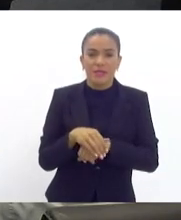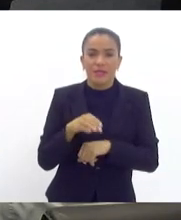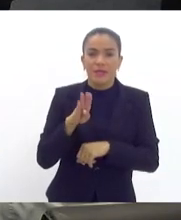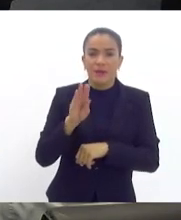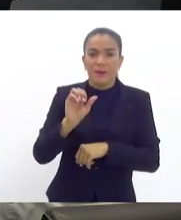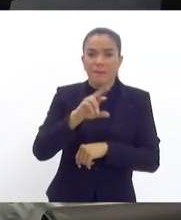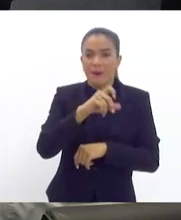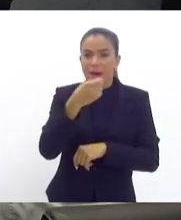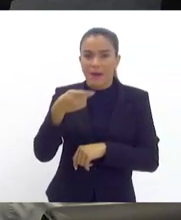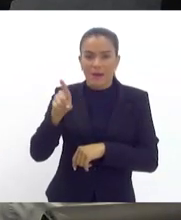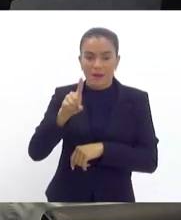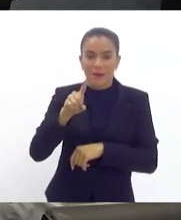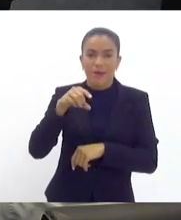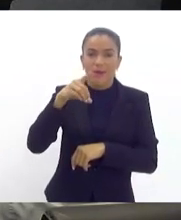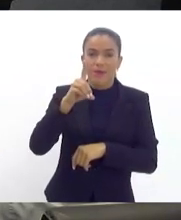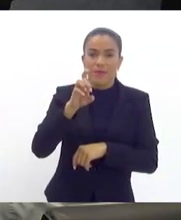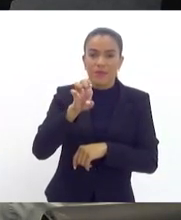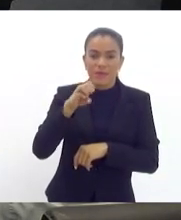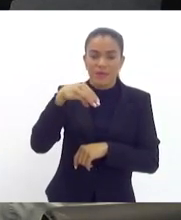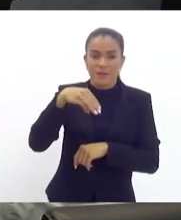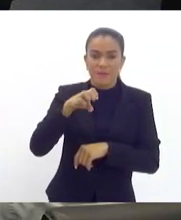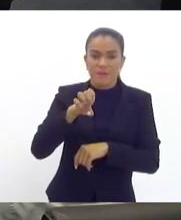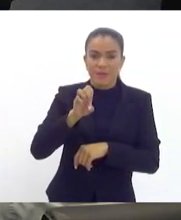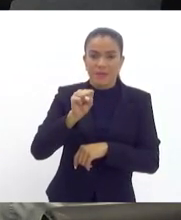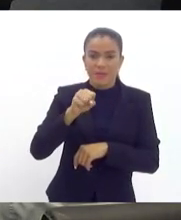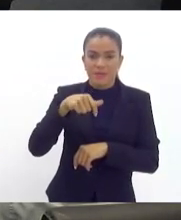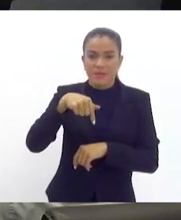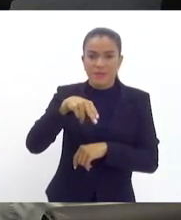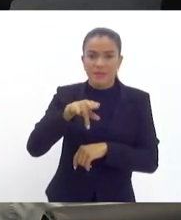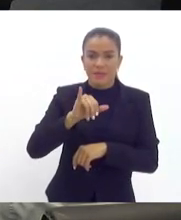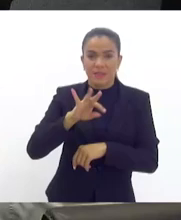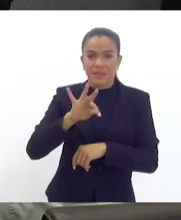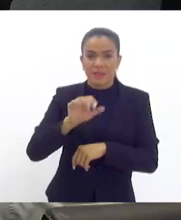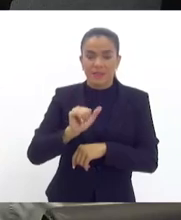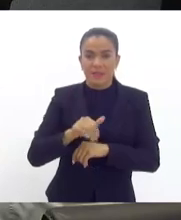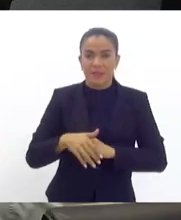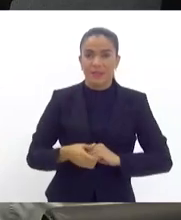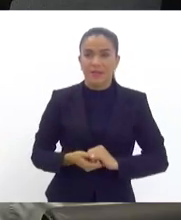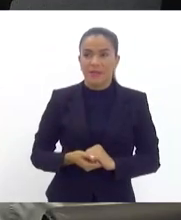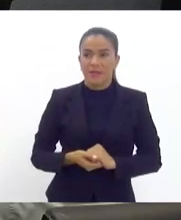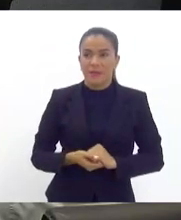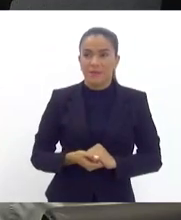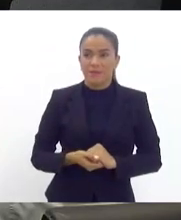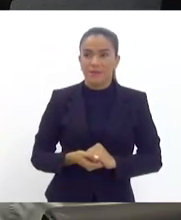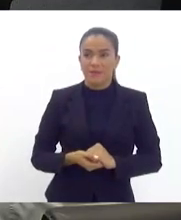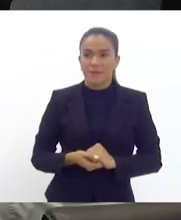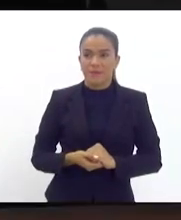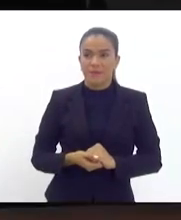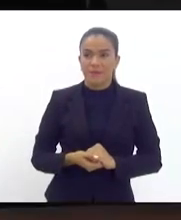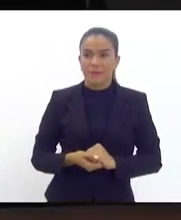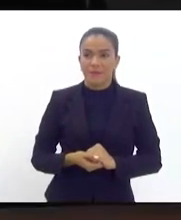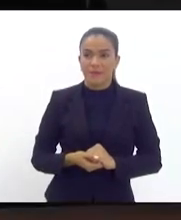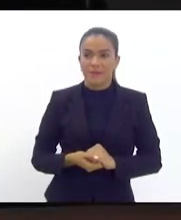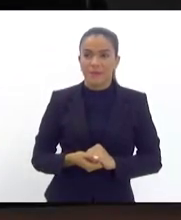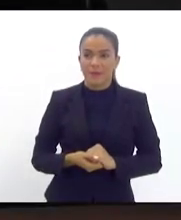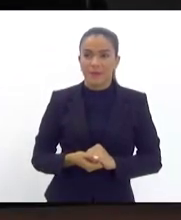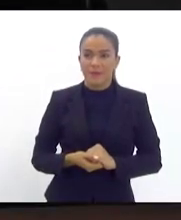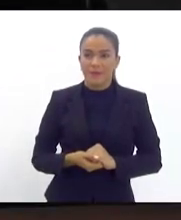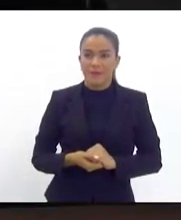da já entre a conta de Bonfim e a outra rua que a rua do metrô da Tijuca